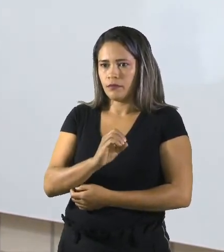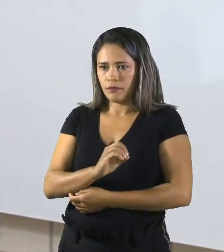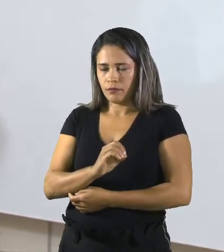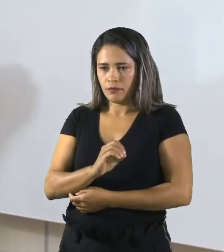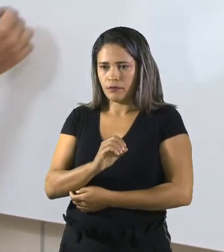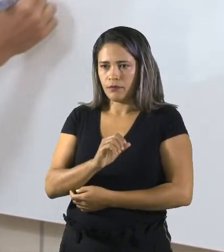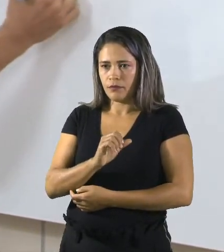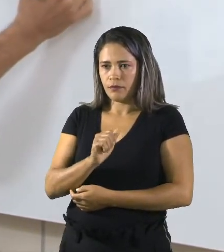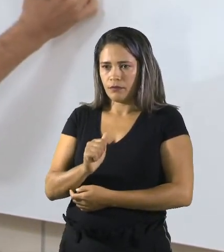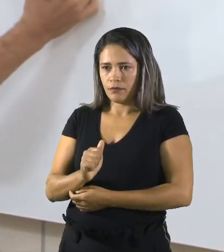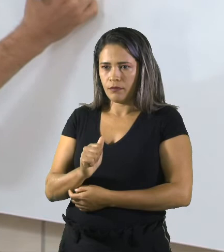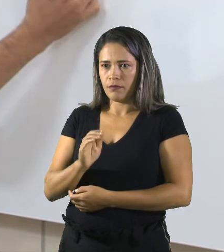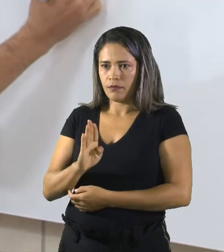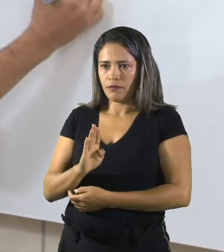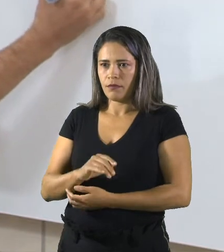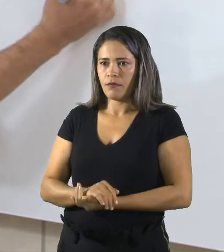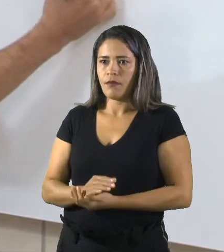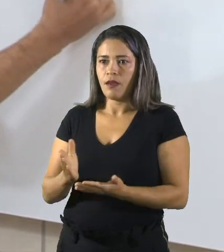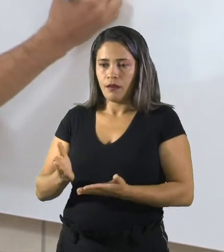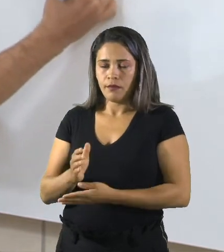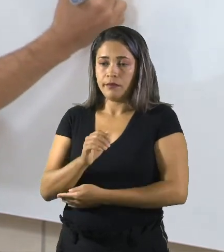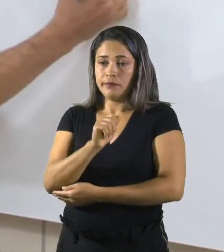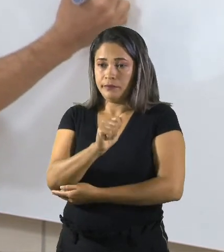vou identificá-lo como sendo